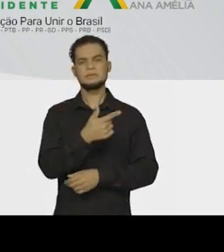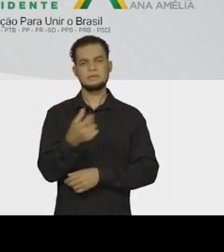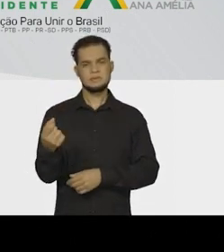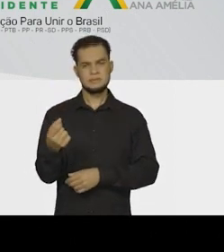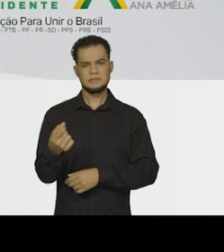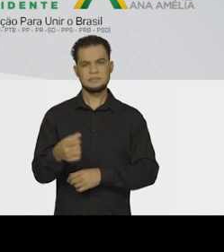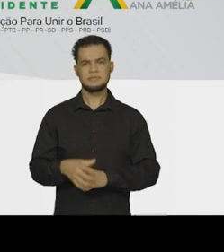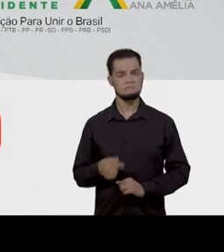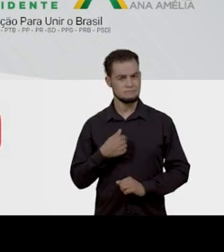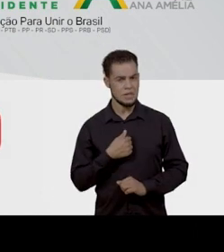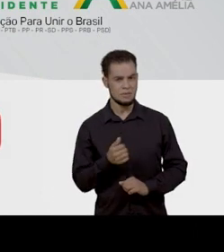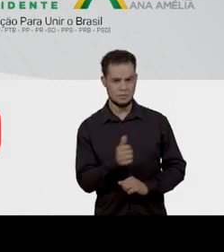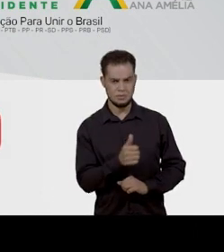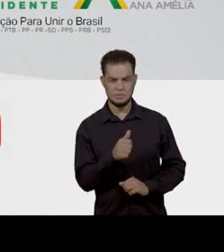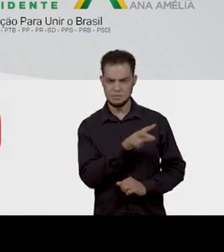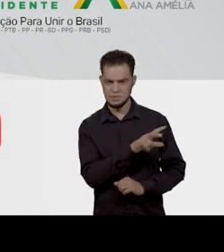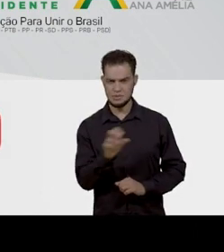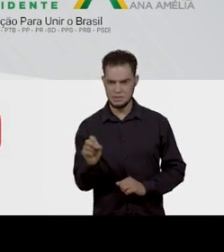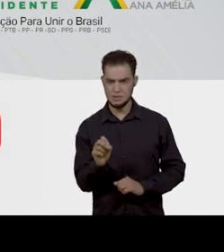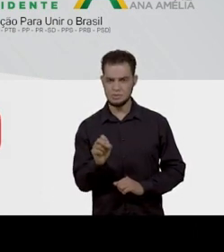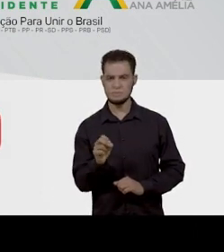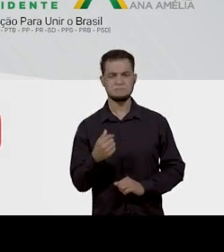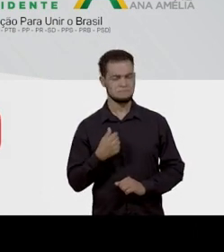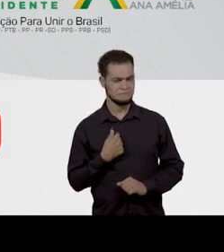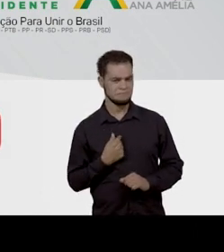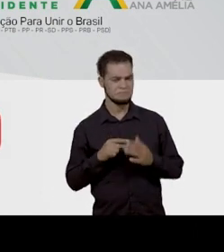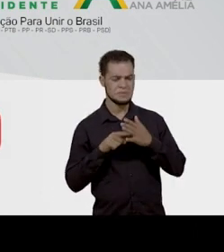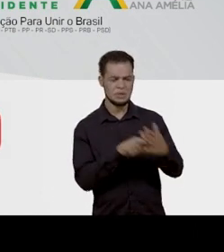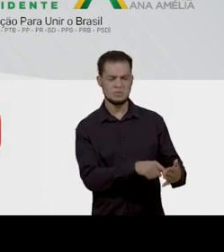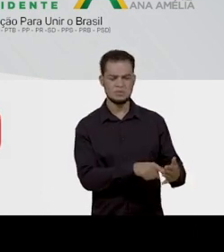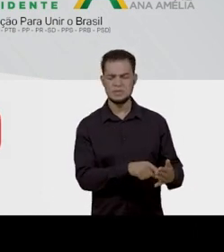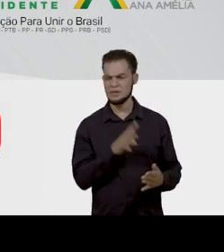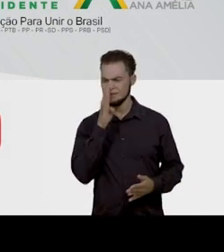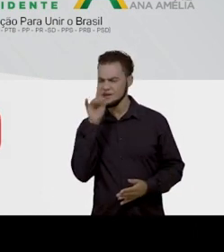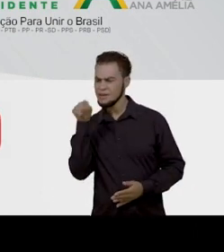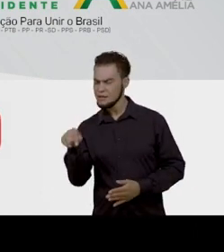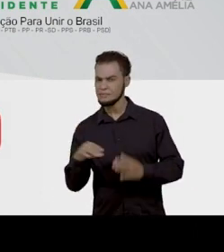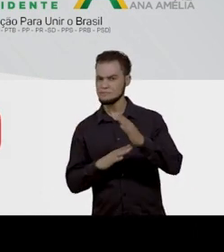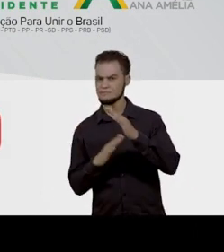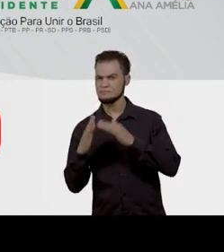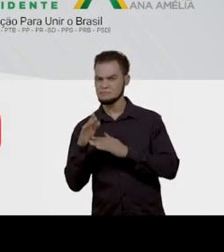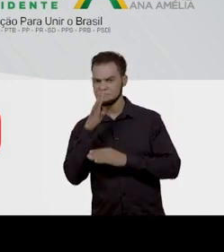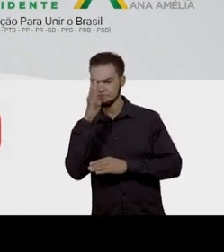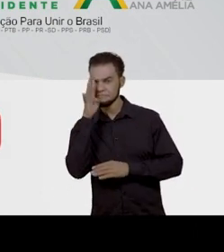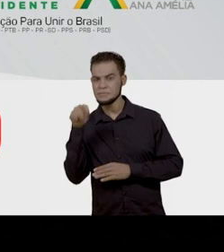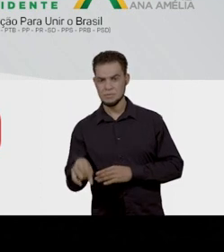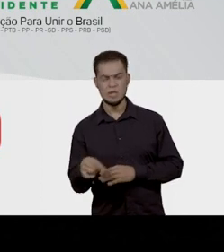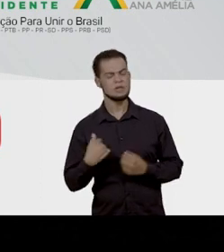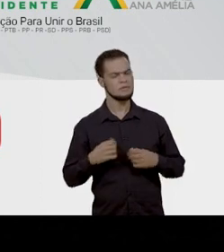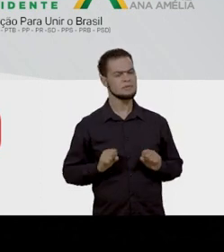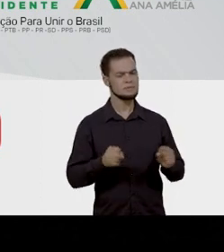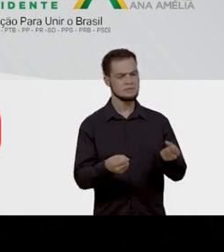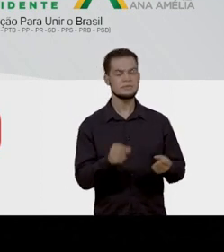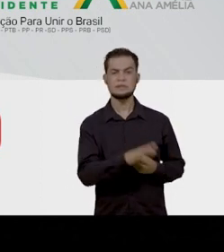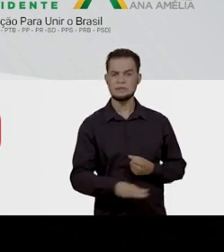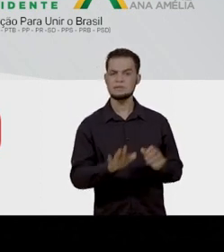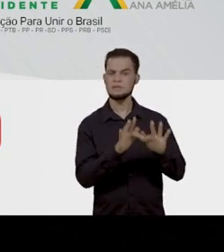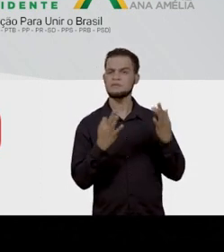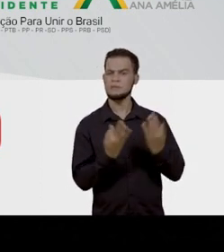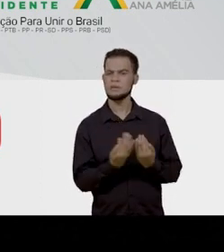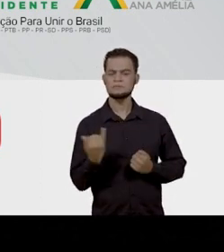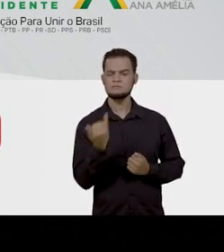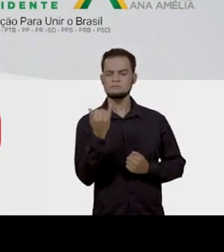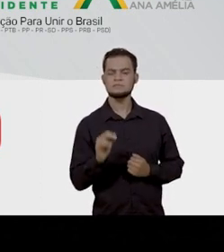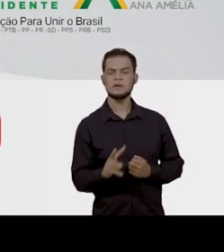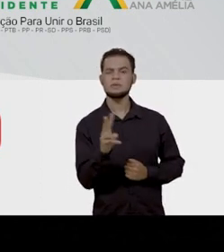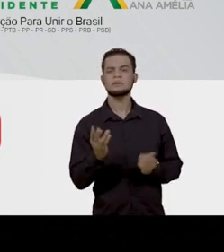Vote 11200. Sou Jair de Gregório, 11500. Denunciei a aberração do Palácio das Artes. Vou defender as crianças, a